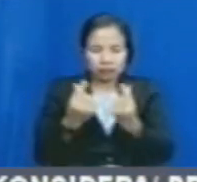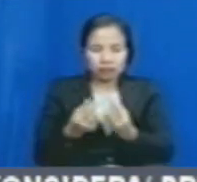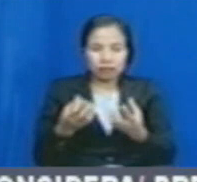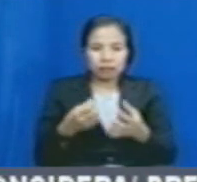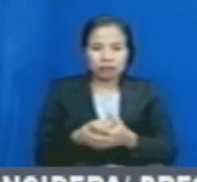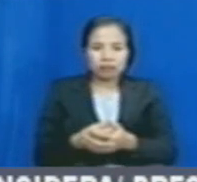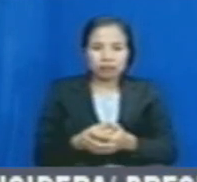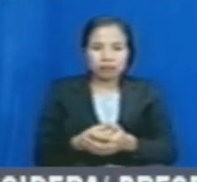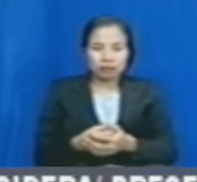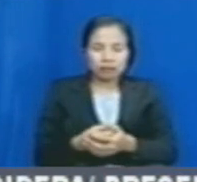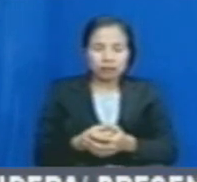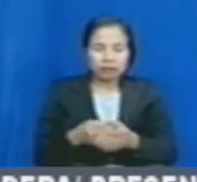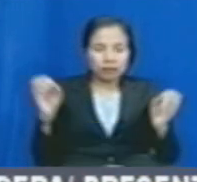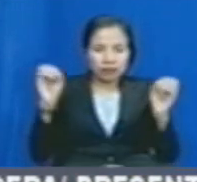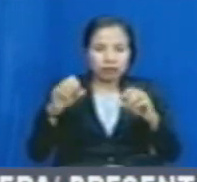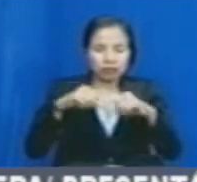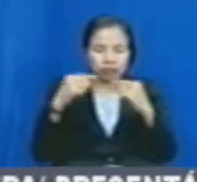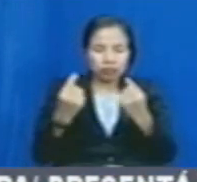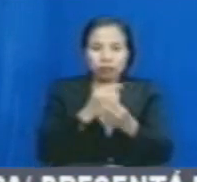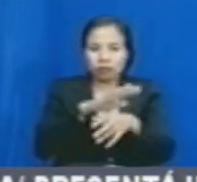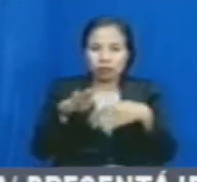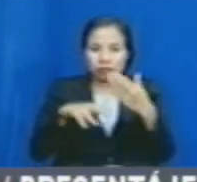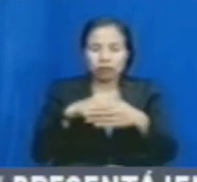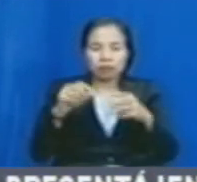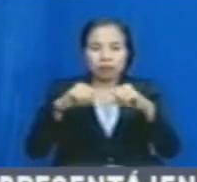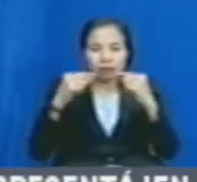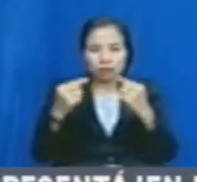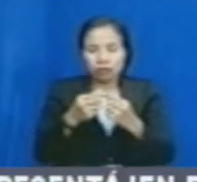nebek ke laos arte marciais hotu arte marciais balu nebek ke